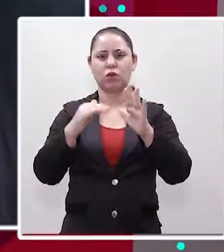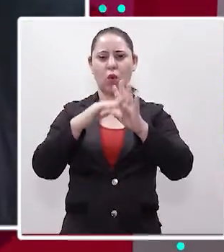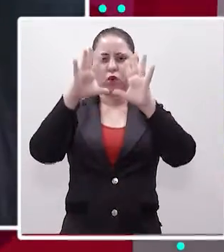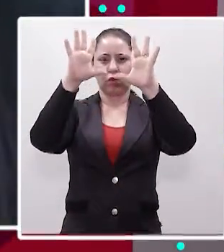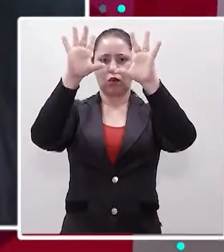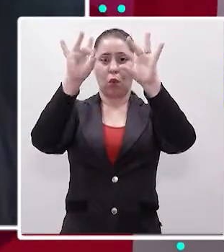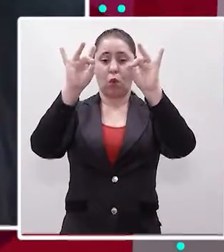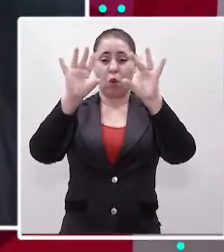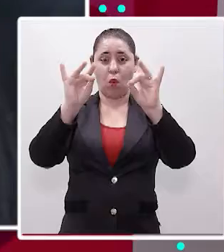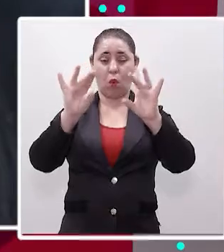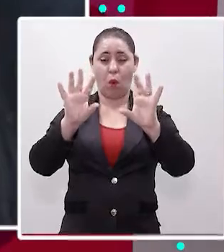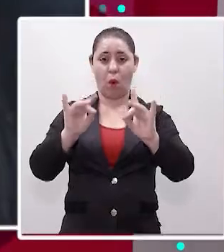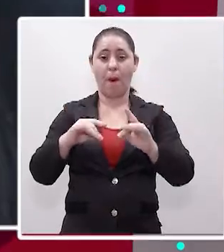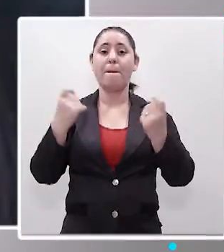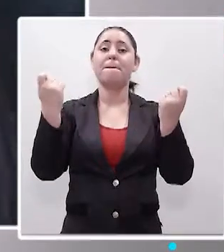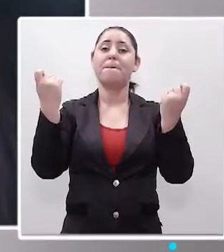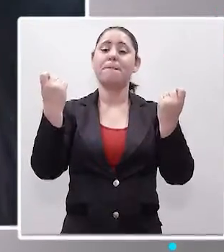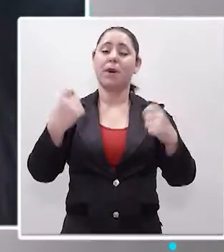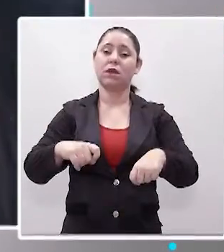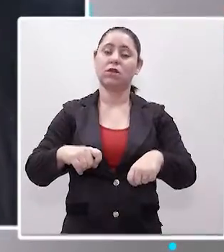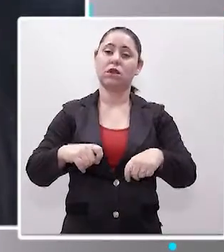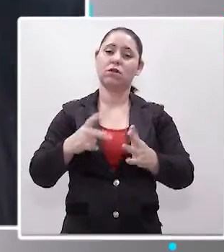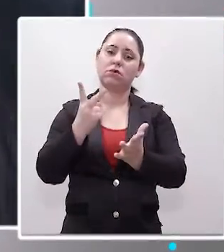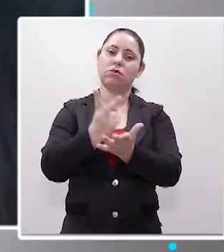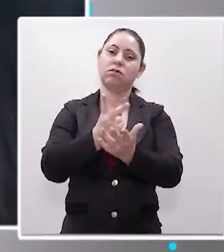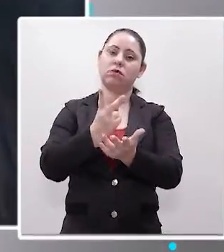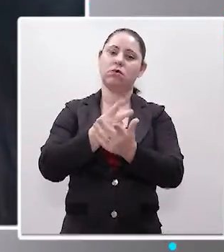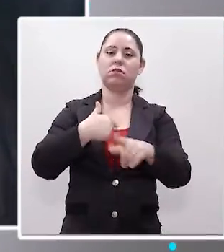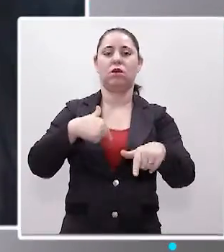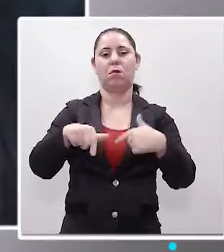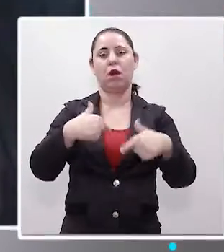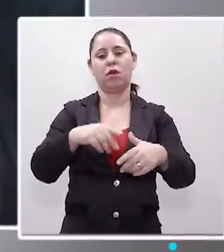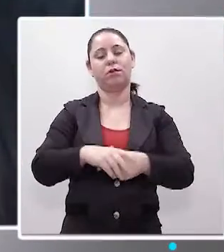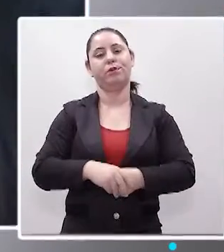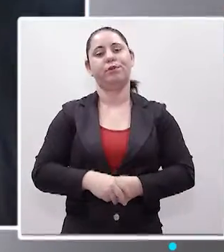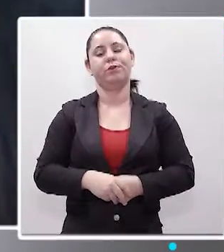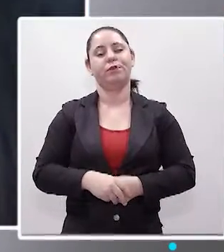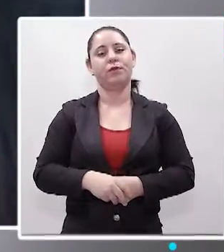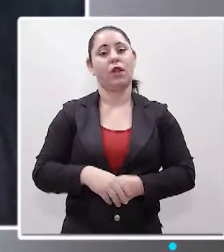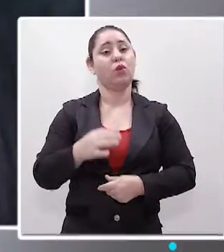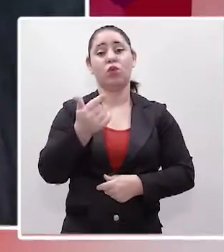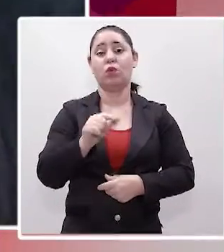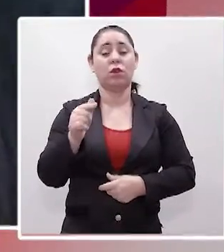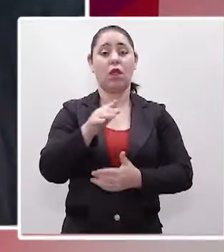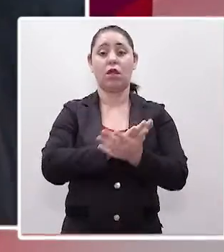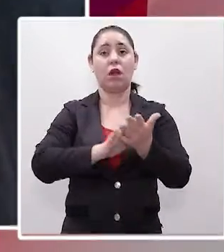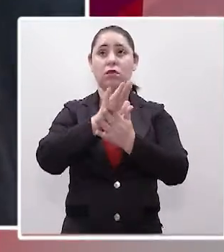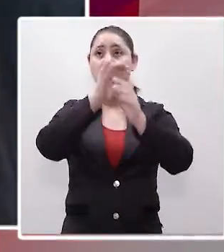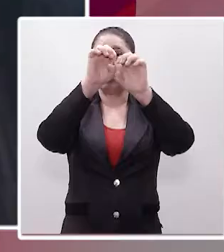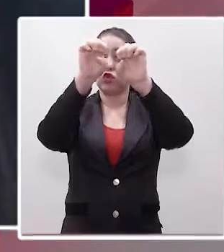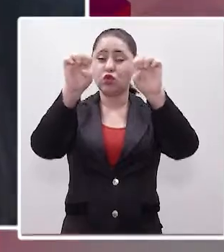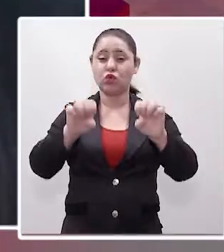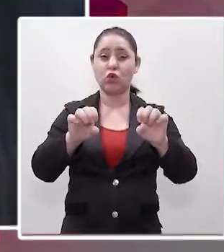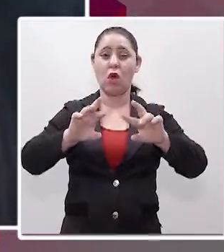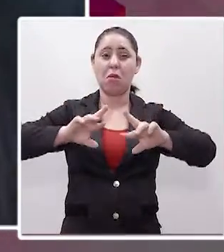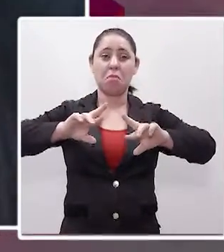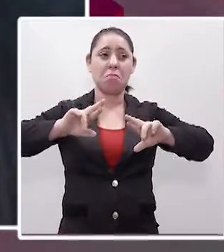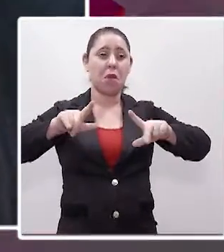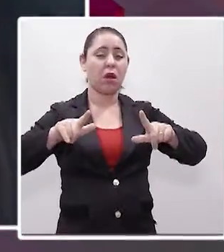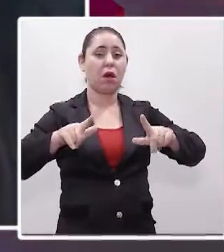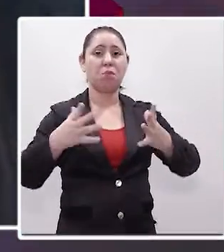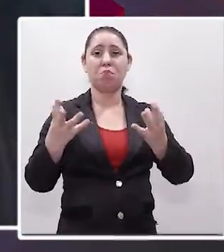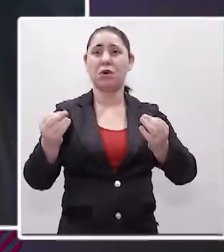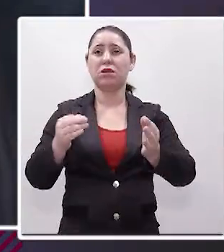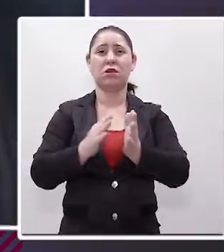com todo esse contexto em que eles precisaram continuar trabalhando sem nenhuma infraestrutura.